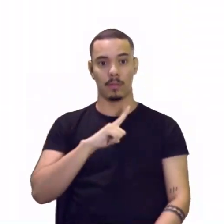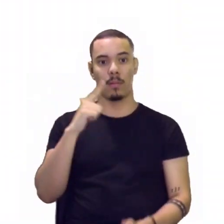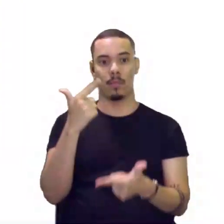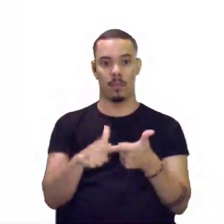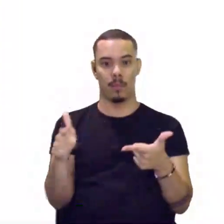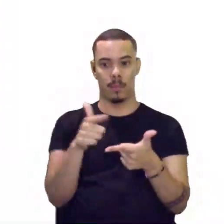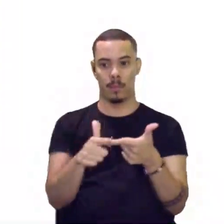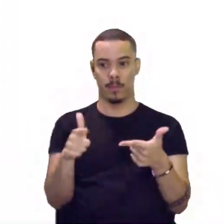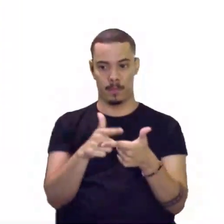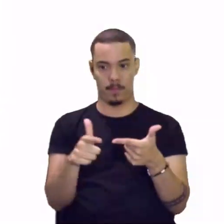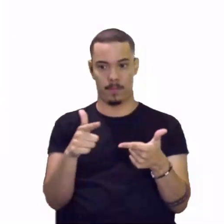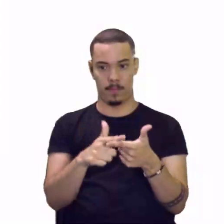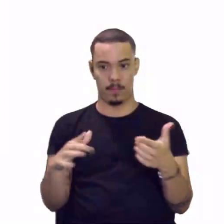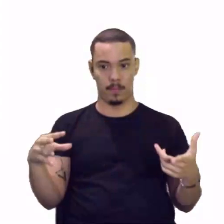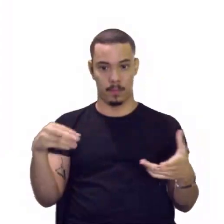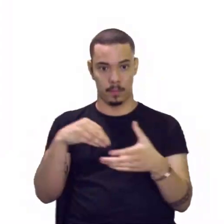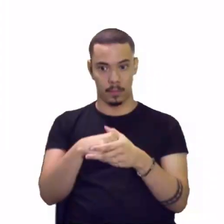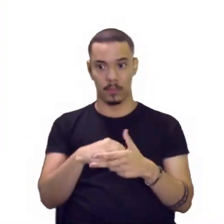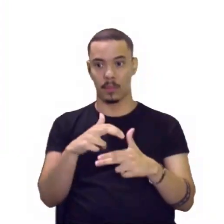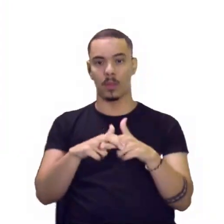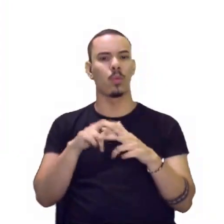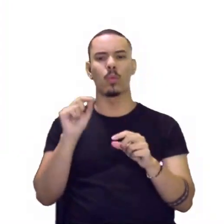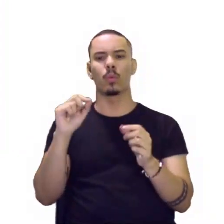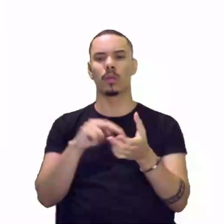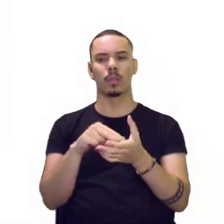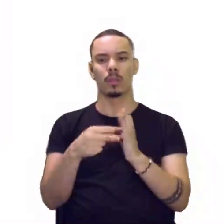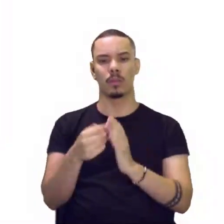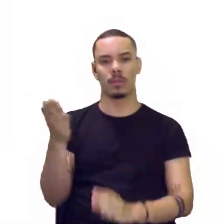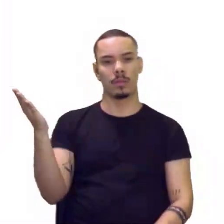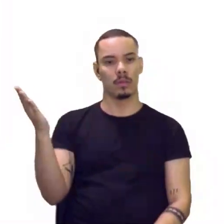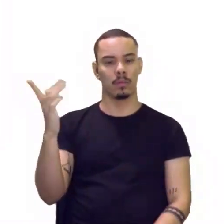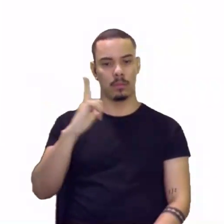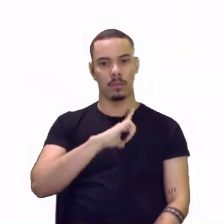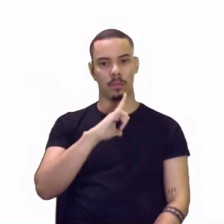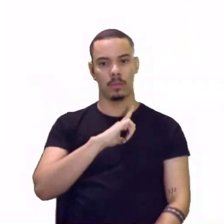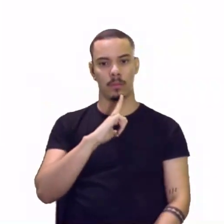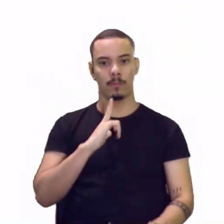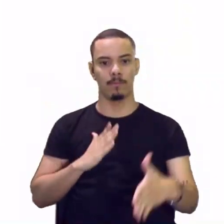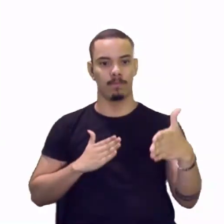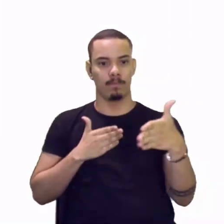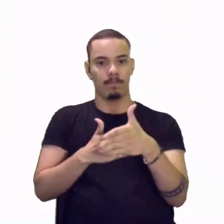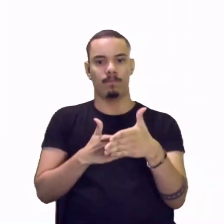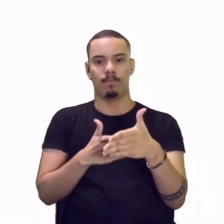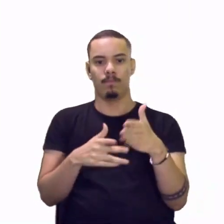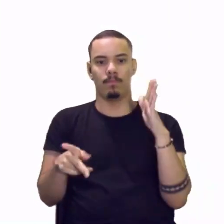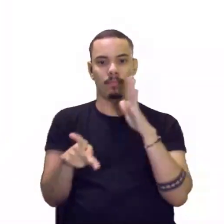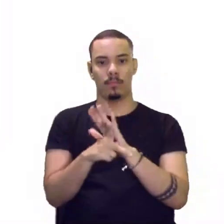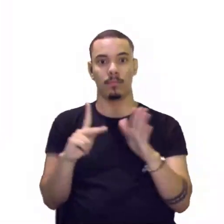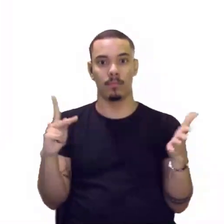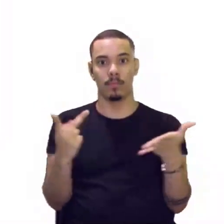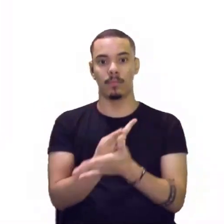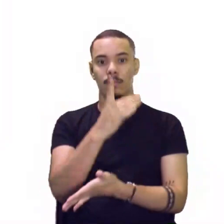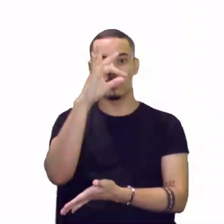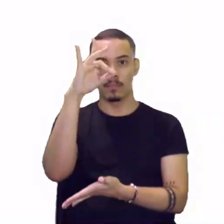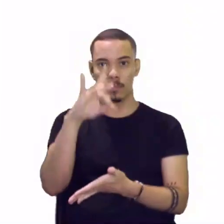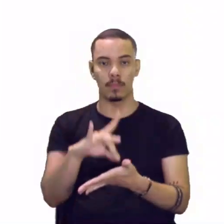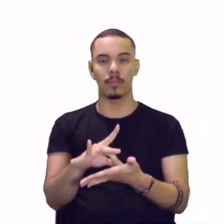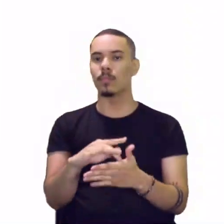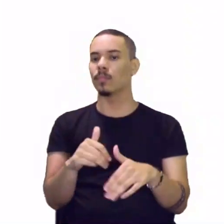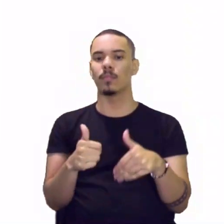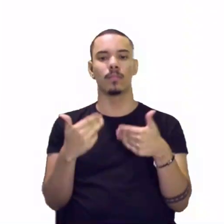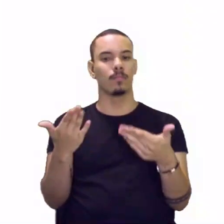problemas aí. Tem problemas. Então vamos ver o que quer dizer? Onde existe um limite territorial, de fato, sobre o